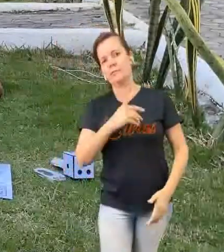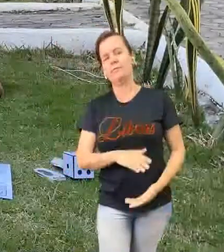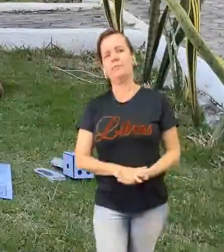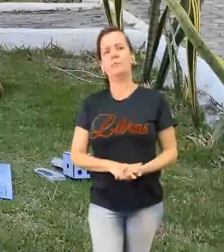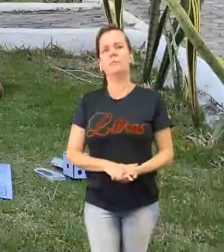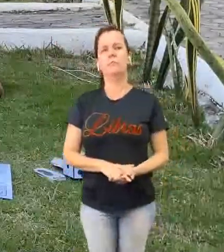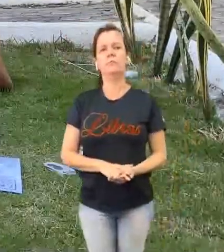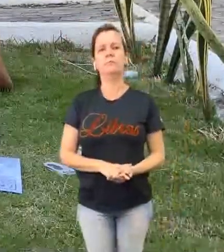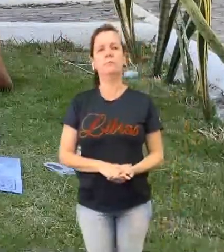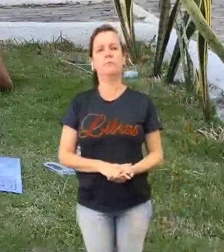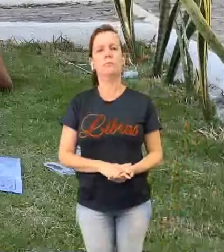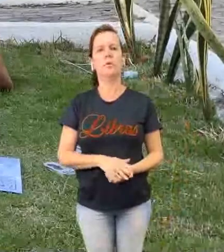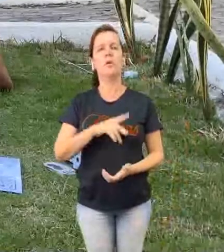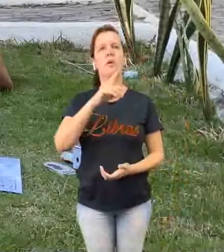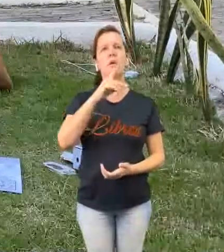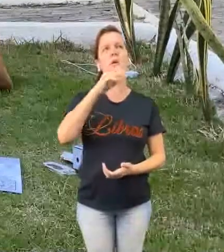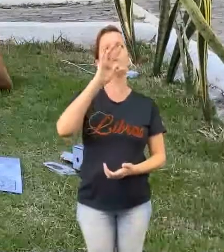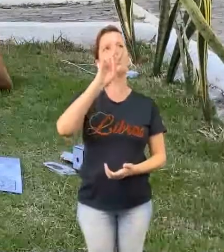lá? Vamos!